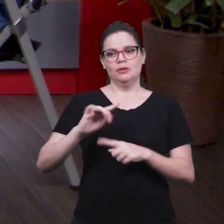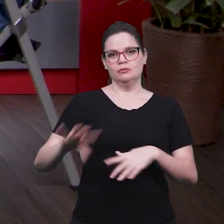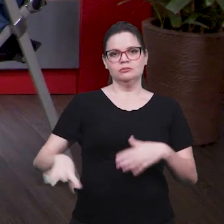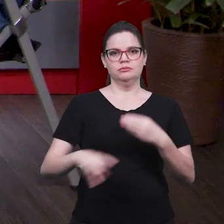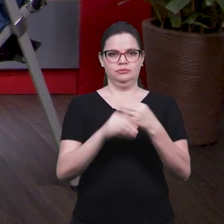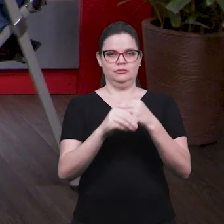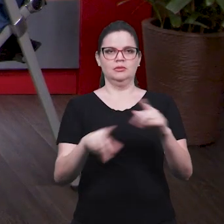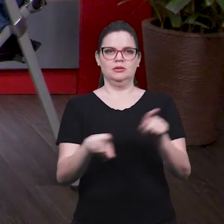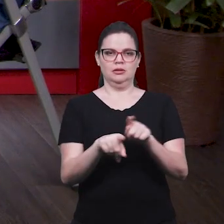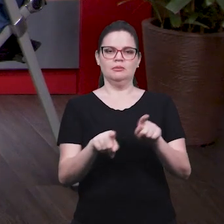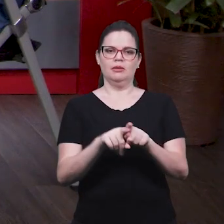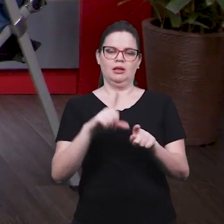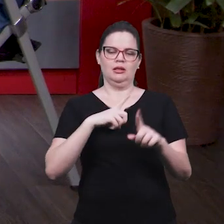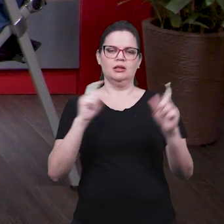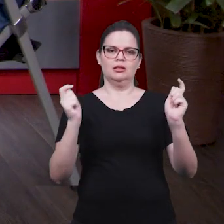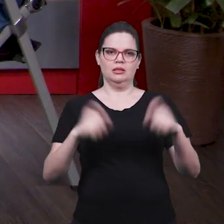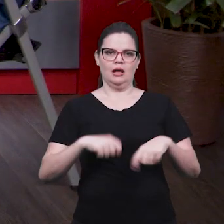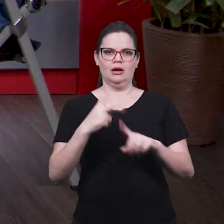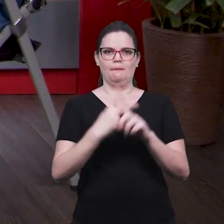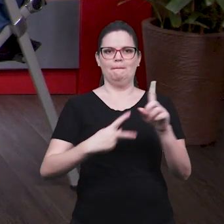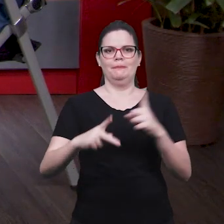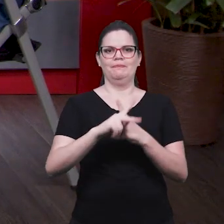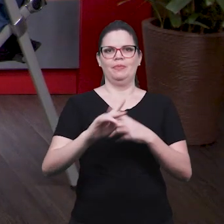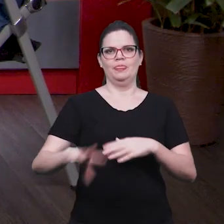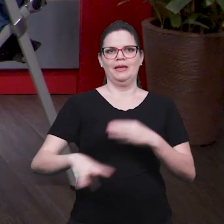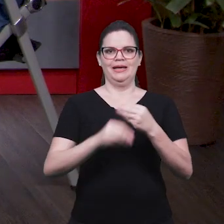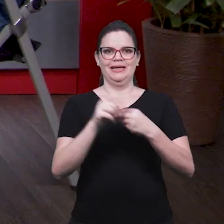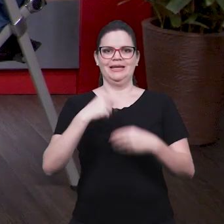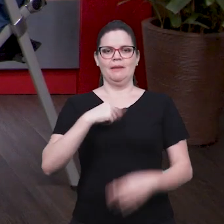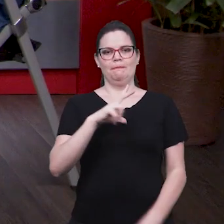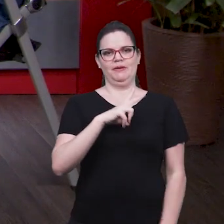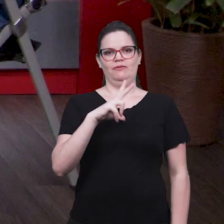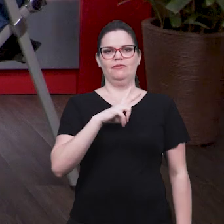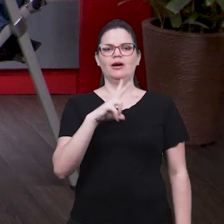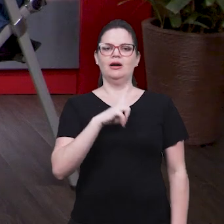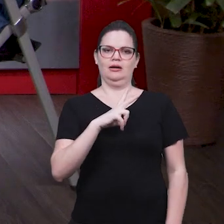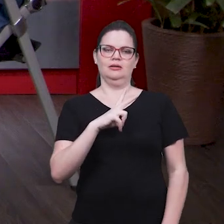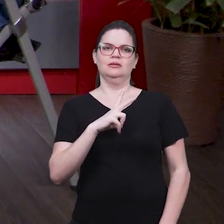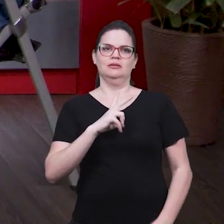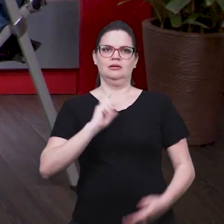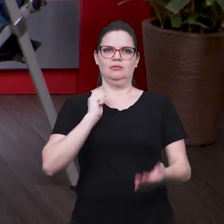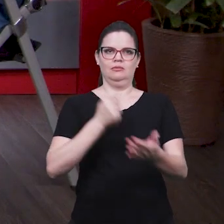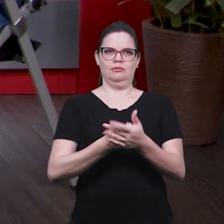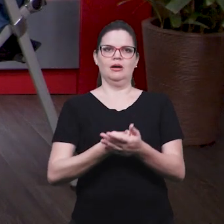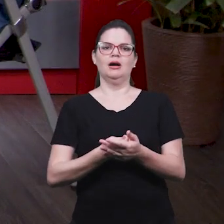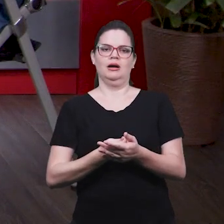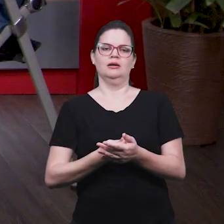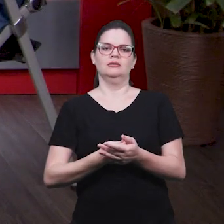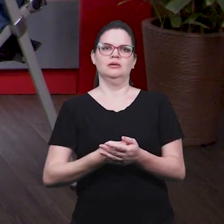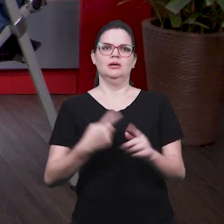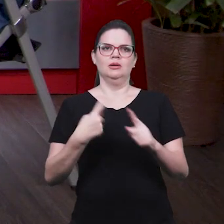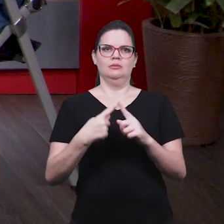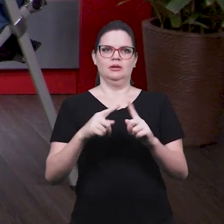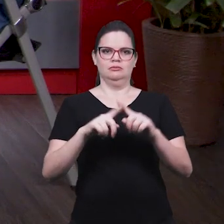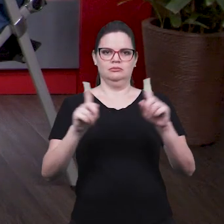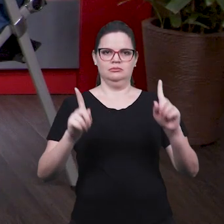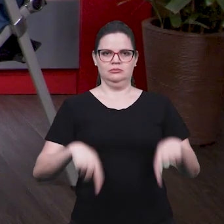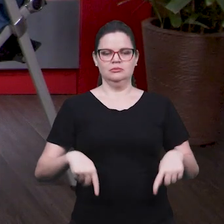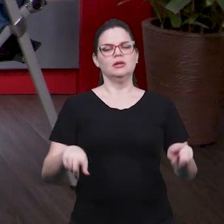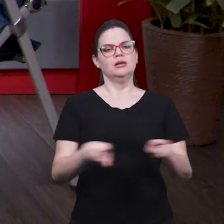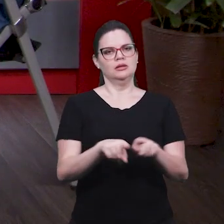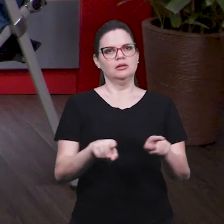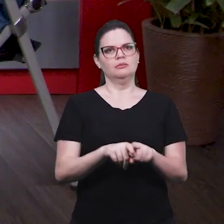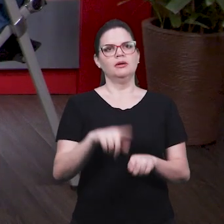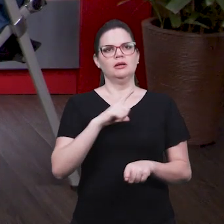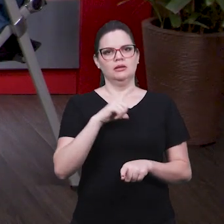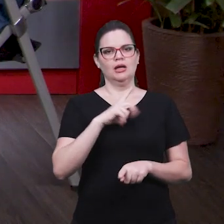Previdência Complementar também está aí para isso. Que seria a Previdência privada, né? Isso aí, é uma Previdência Complementar. Para os servidores